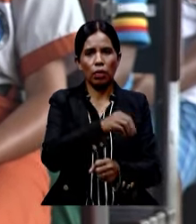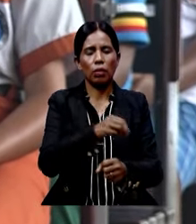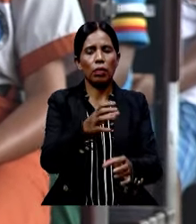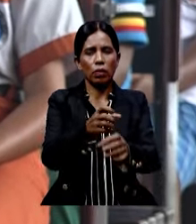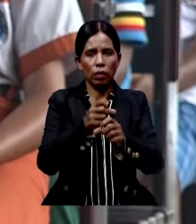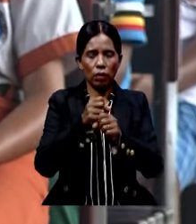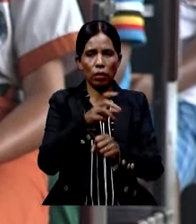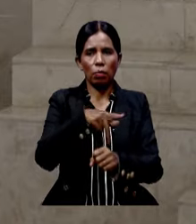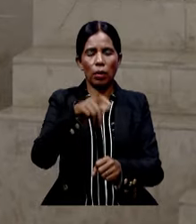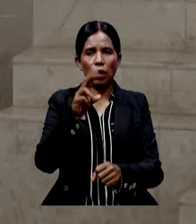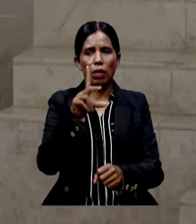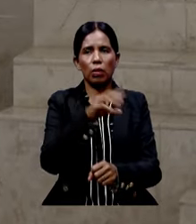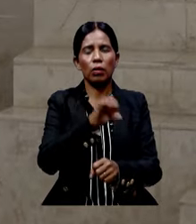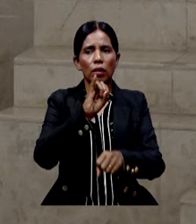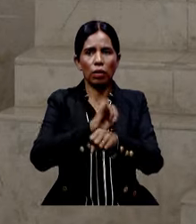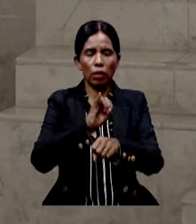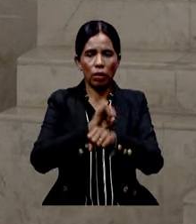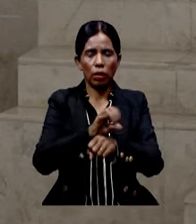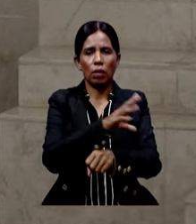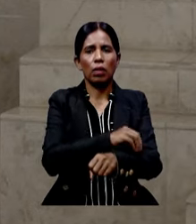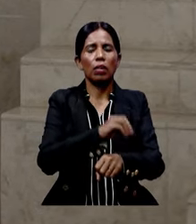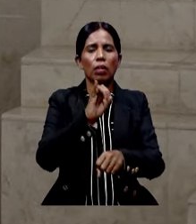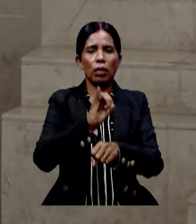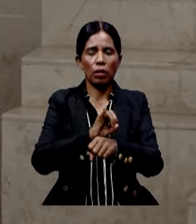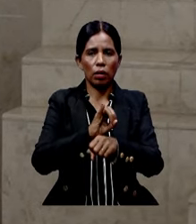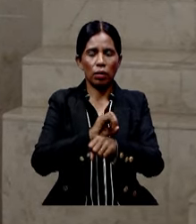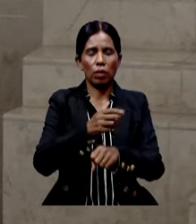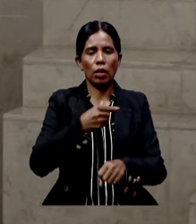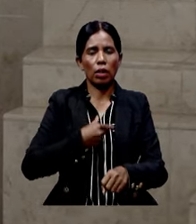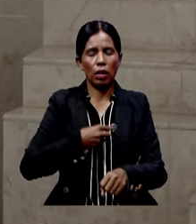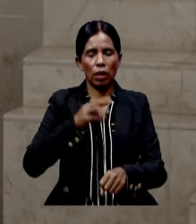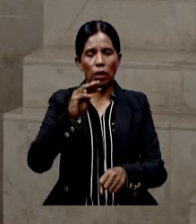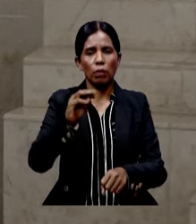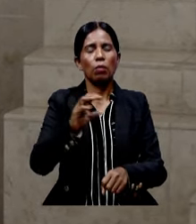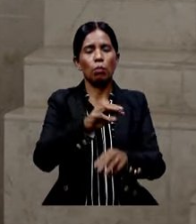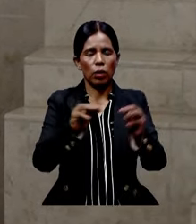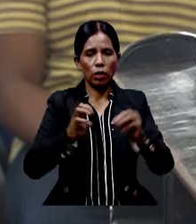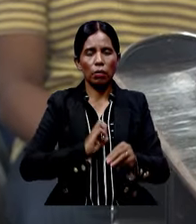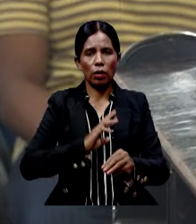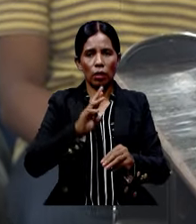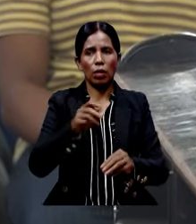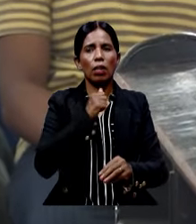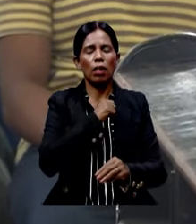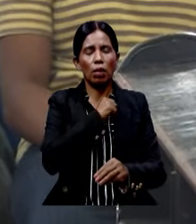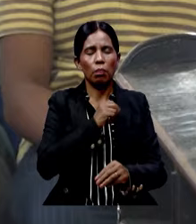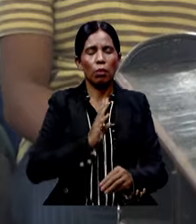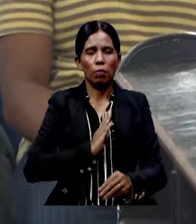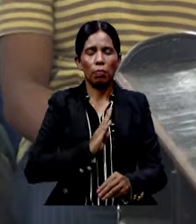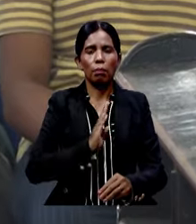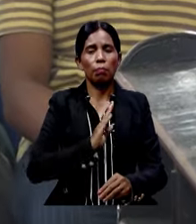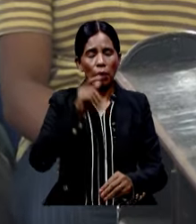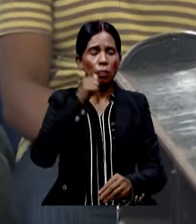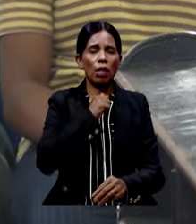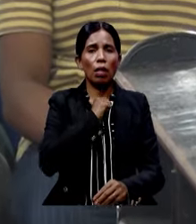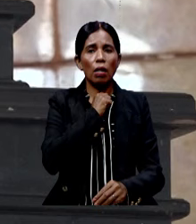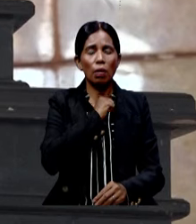São João Paulo II iha igreja paróquia Nossa Senhora da Graça Glenu município Hermera, arcebispo arquidiocese metropolita de